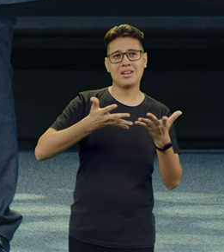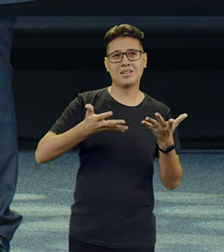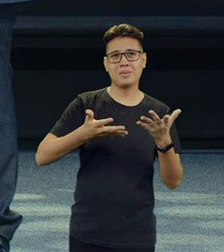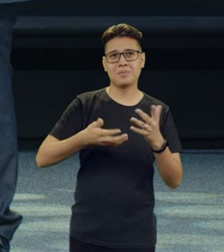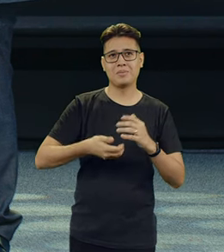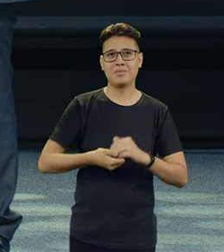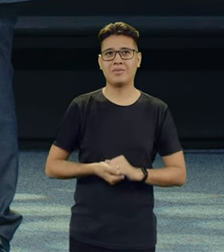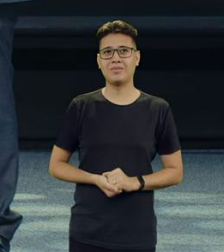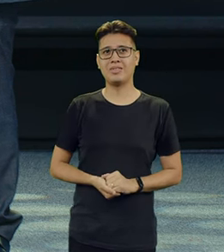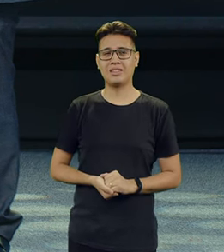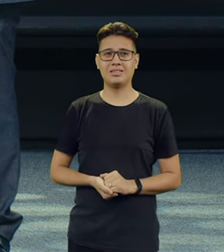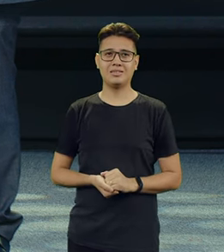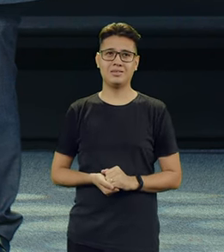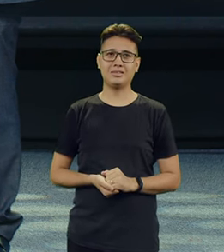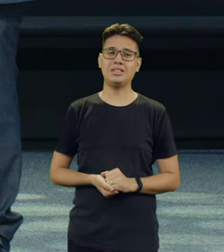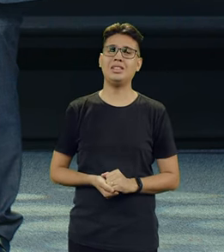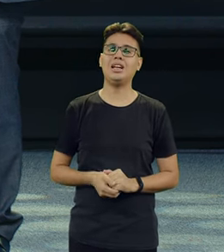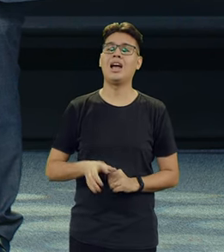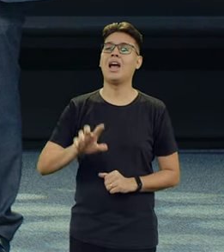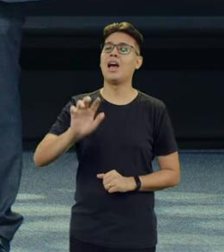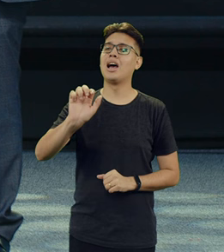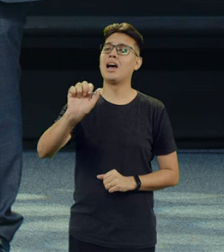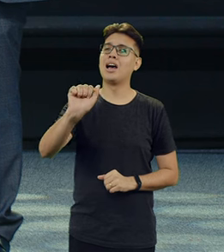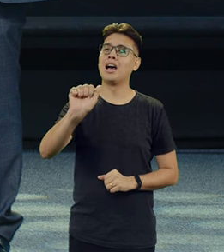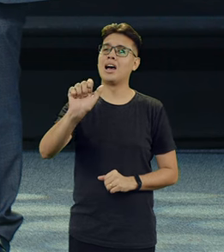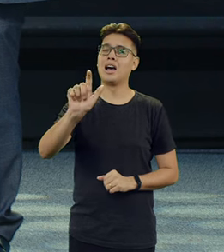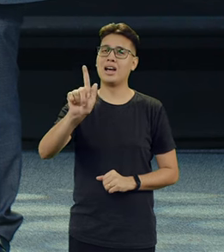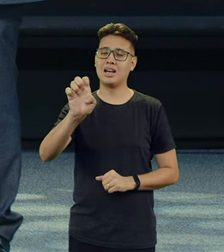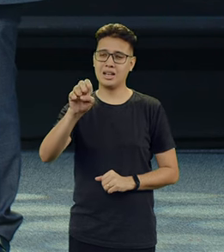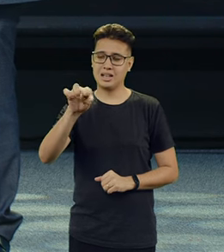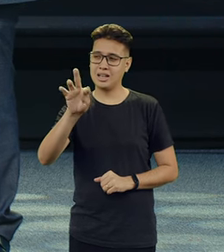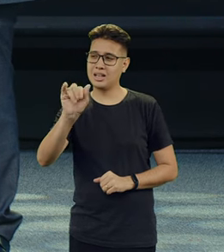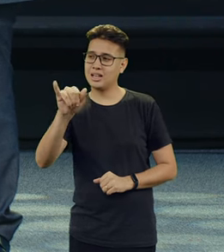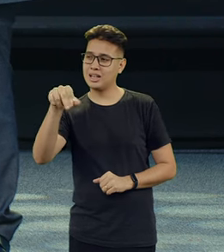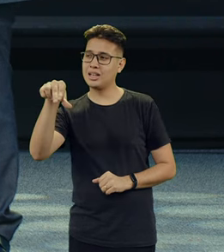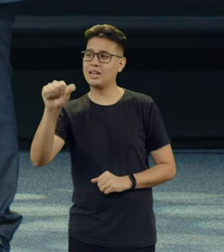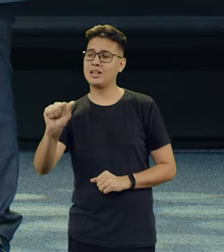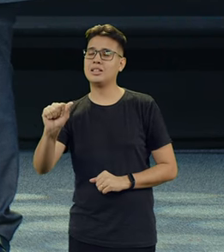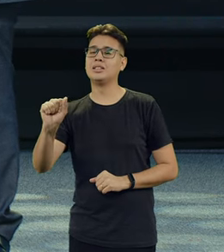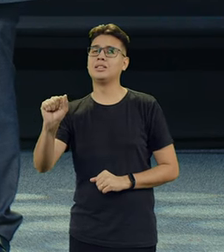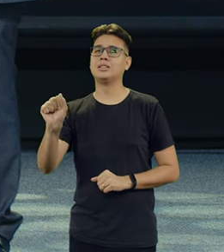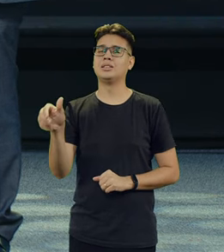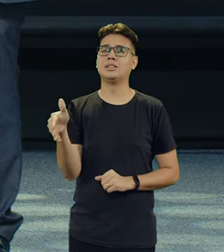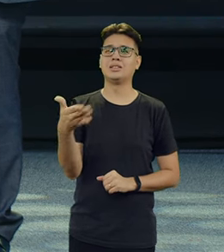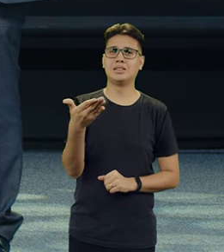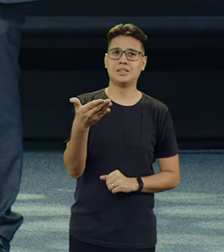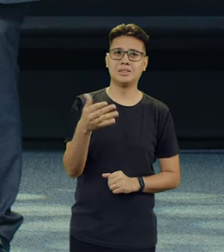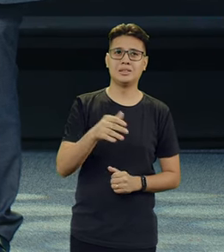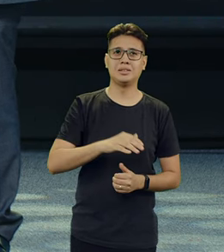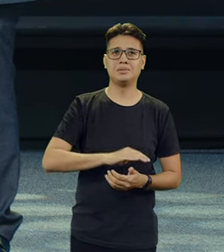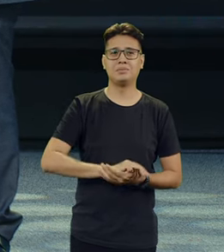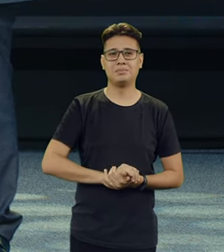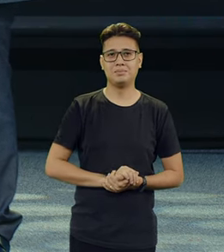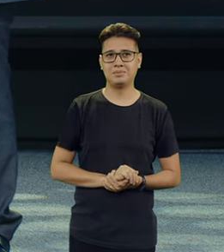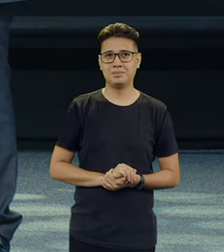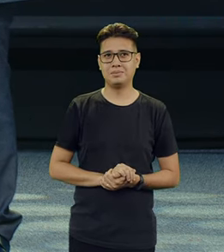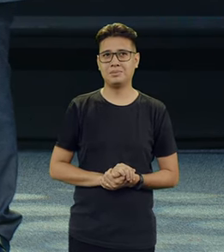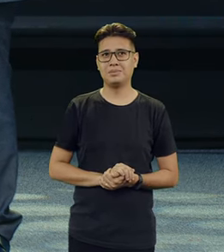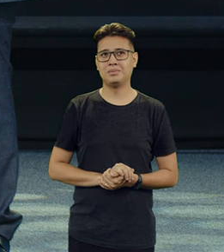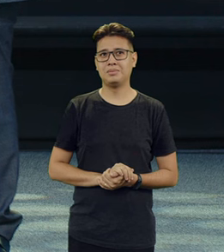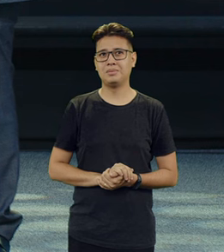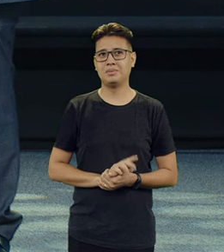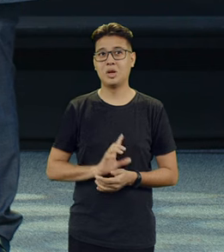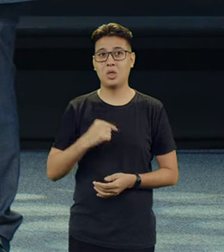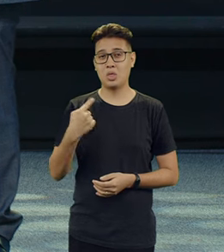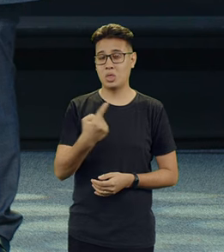Uruguai e Argentina, a tomarmos todo o Paraguai para nós. Aí ficamos